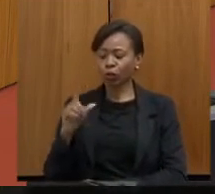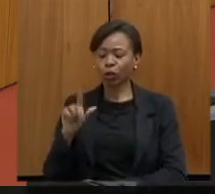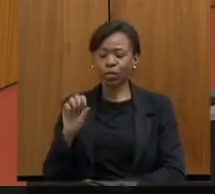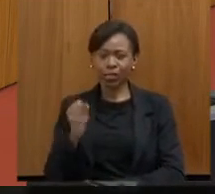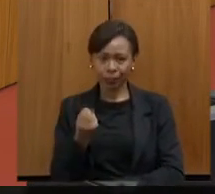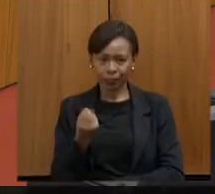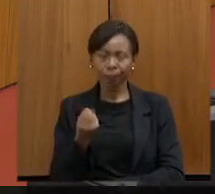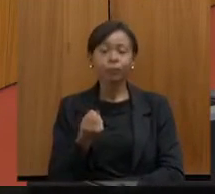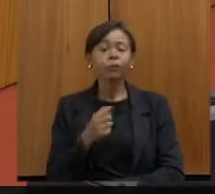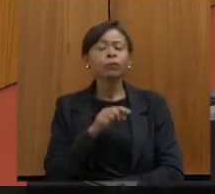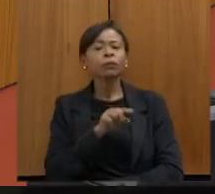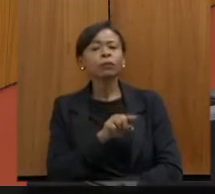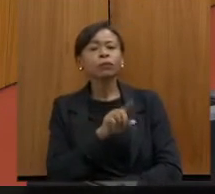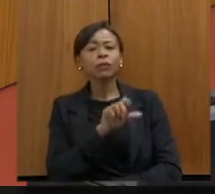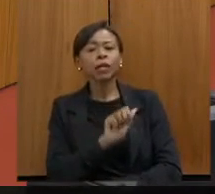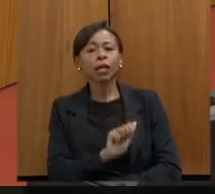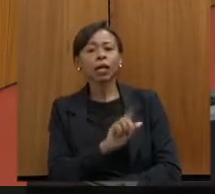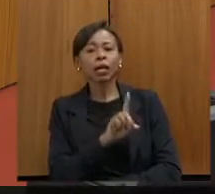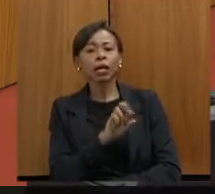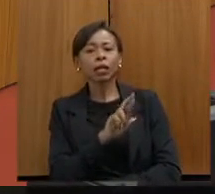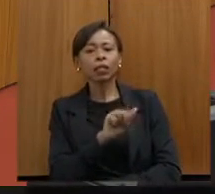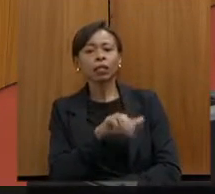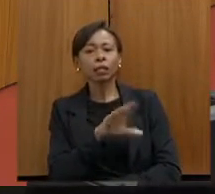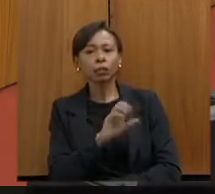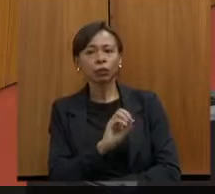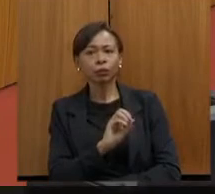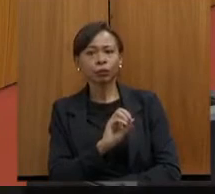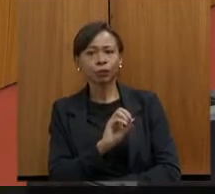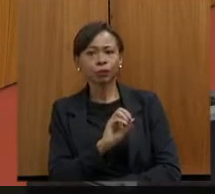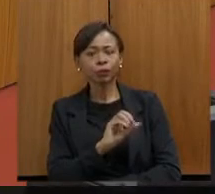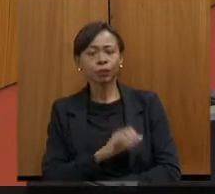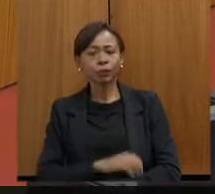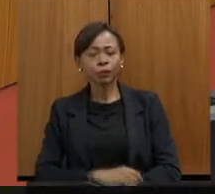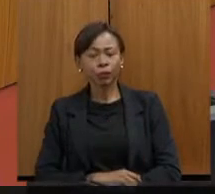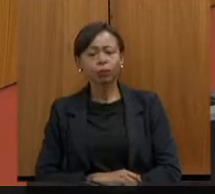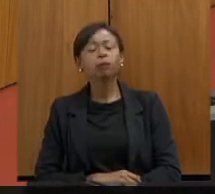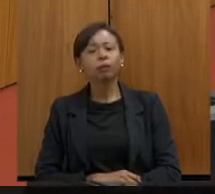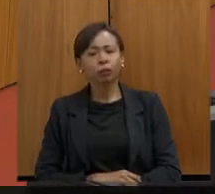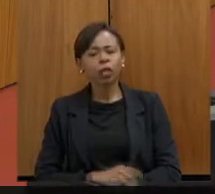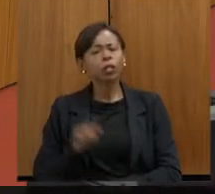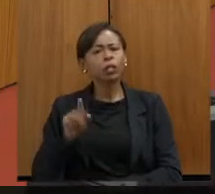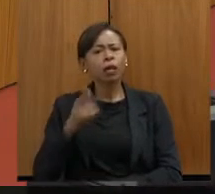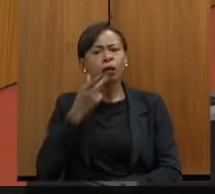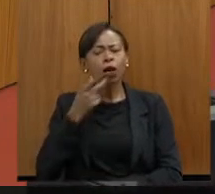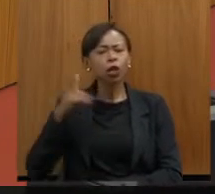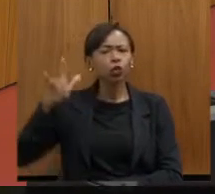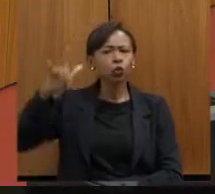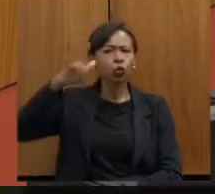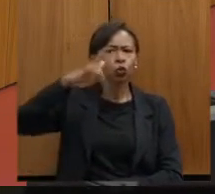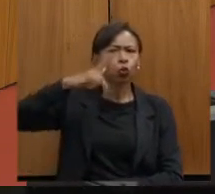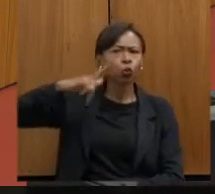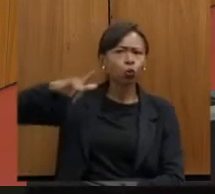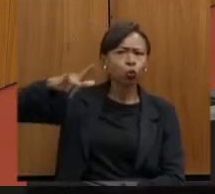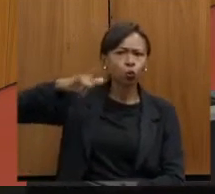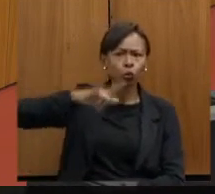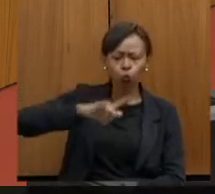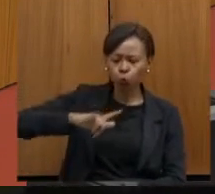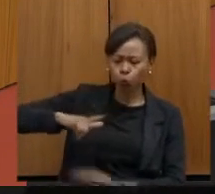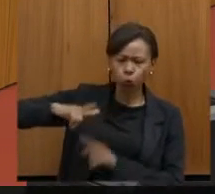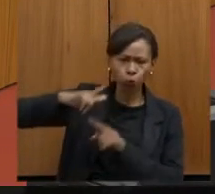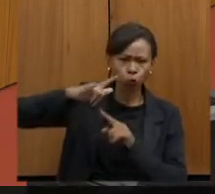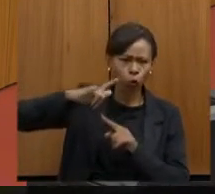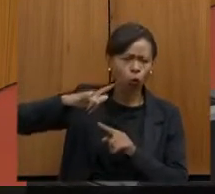esclarecer? Pois é, essa questão do equipamento que o doutor João Lins colocou é muito importante,